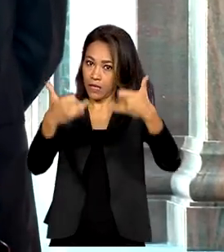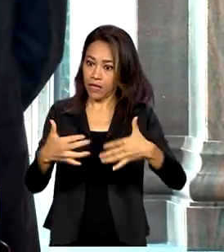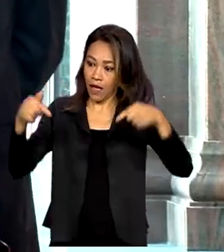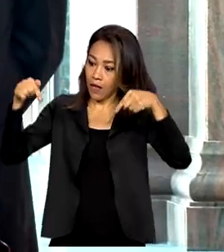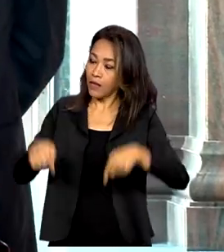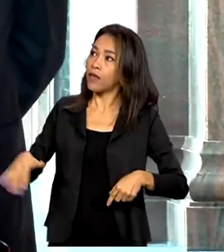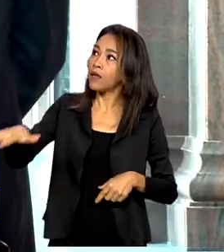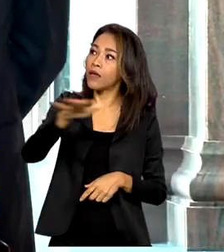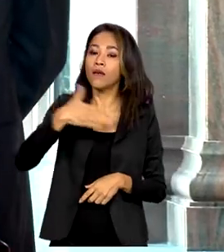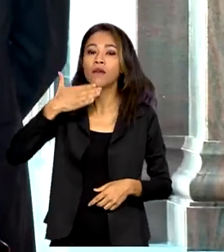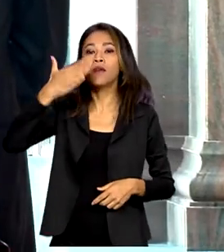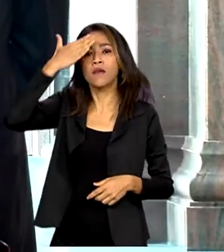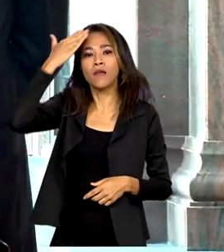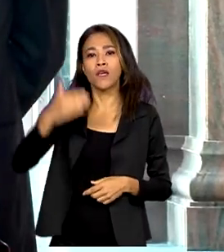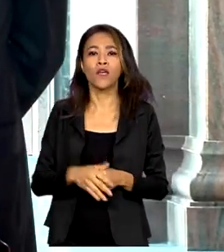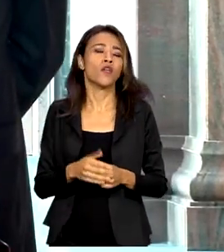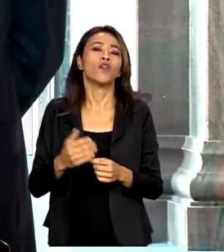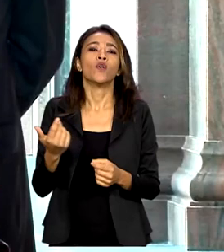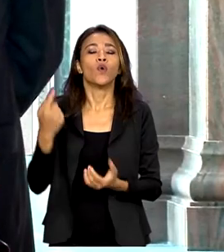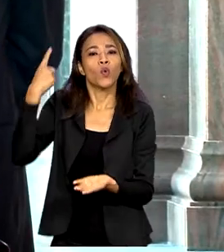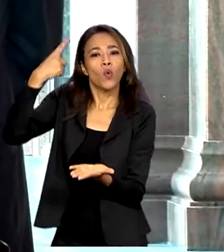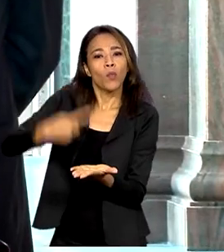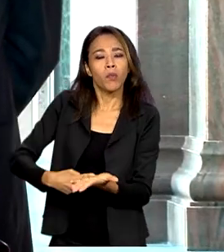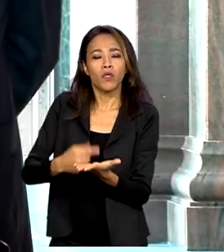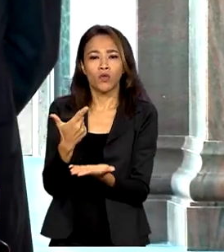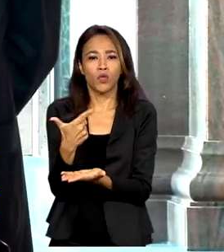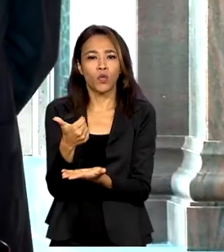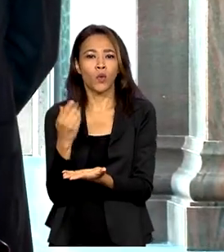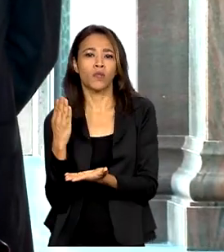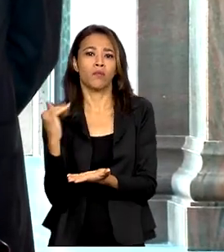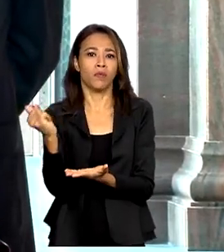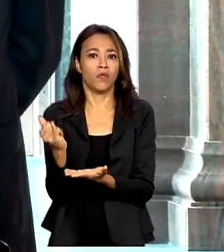fizemos acordo que são 12 bilhões e meio de reais.